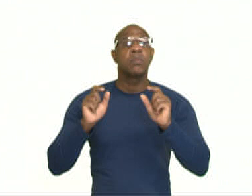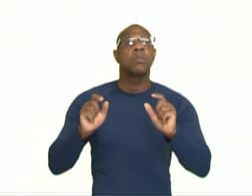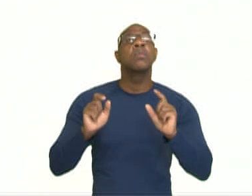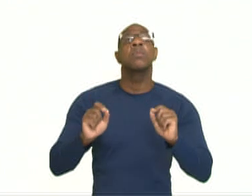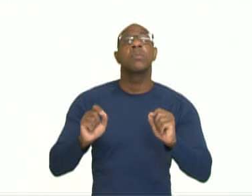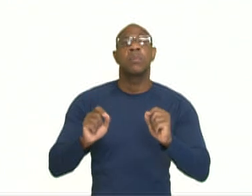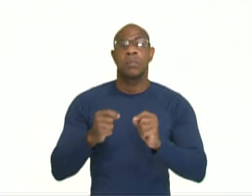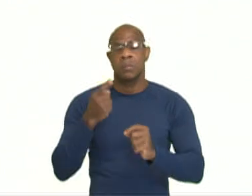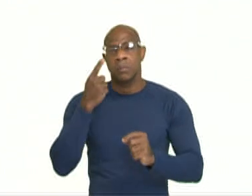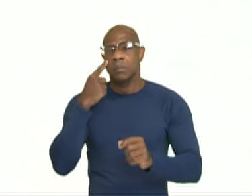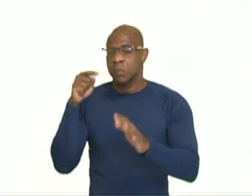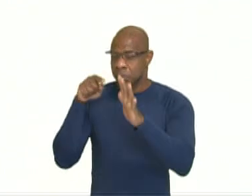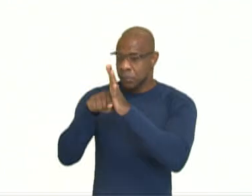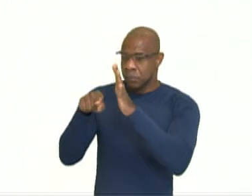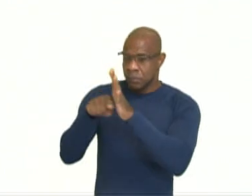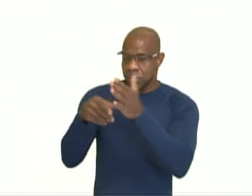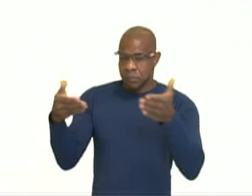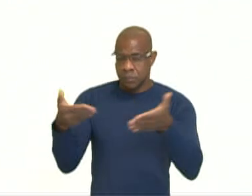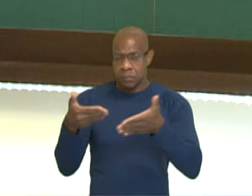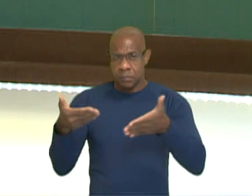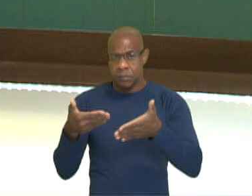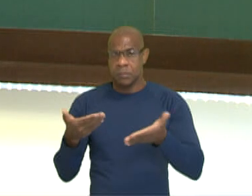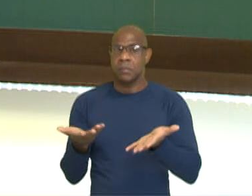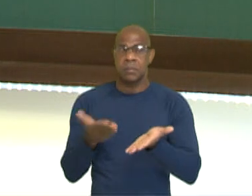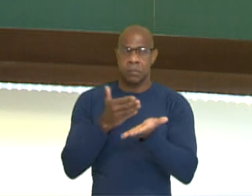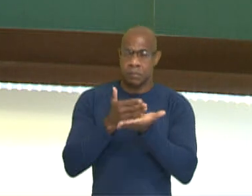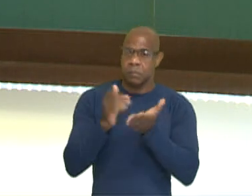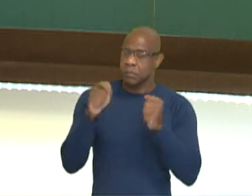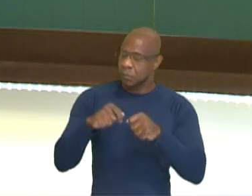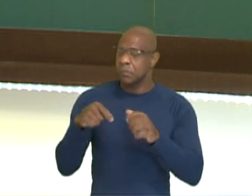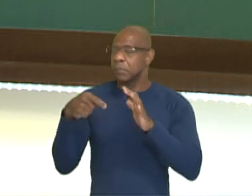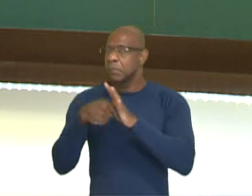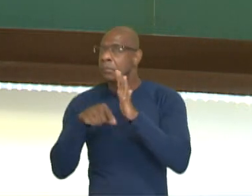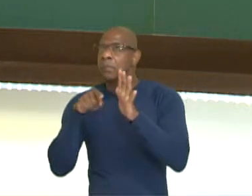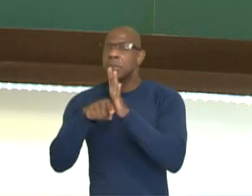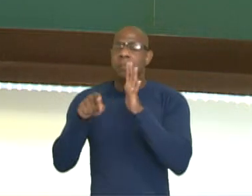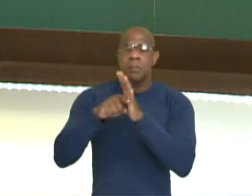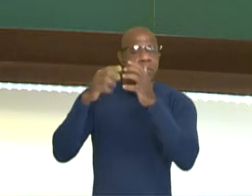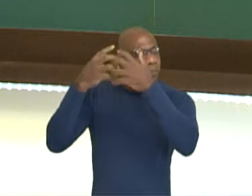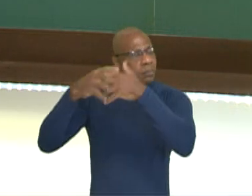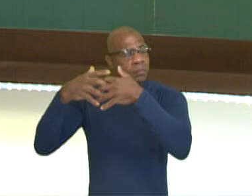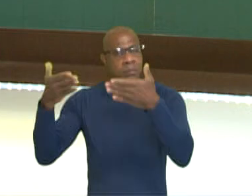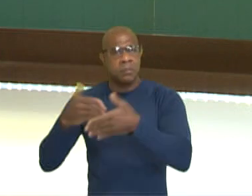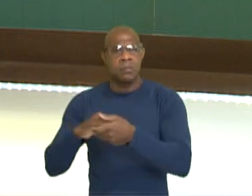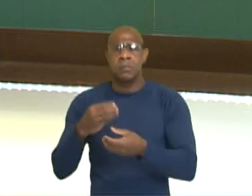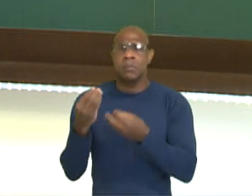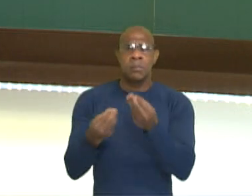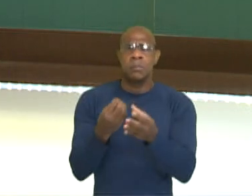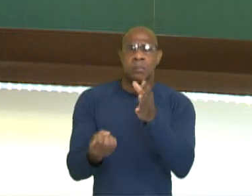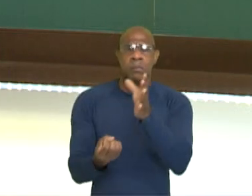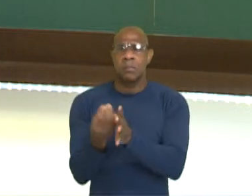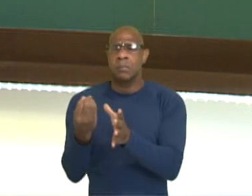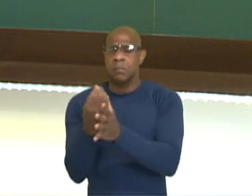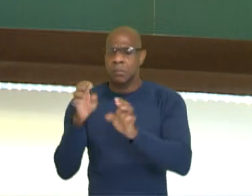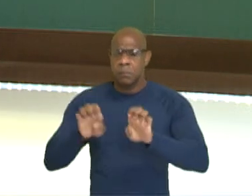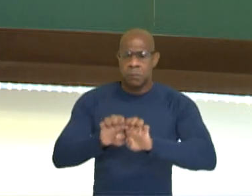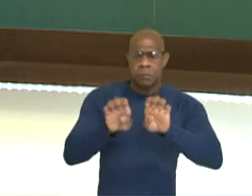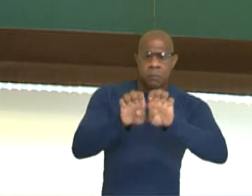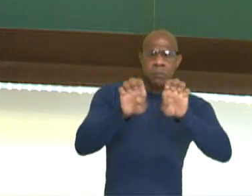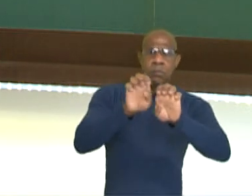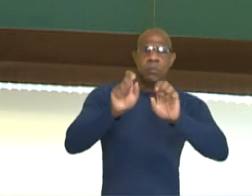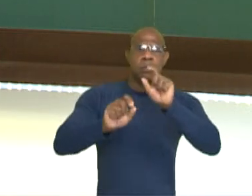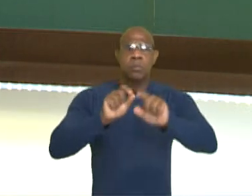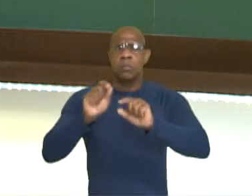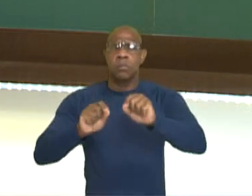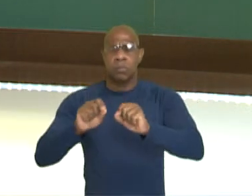analisar alguns questionamentos que vocês, a partir do que eu falei, podem estar se fazendo. Primeiro, como se formou essa estrutura que nós falamos,